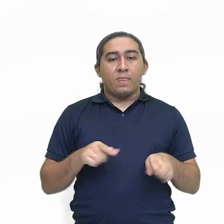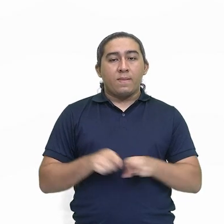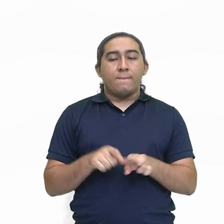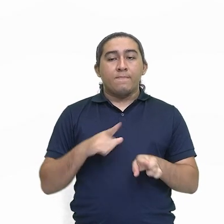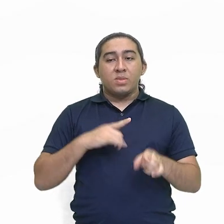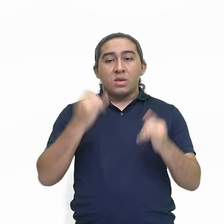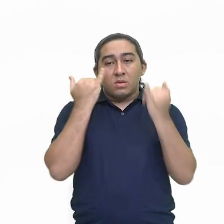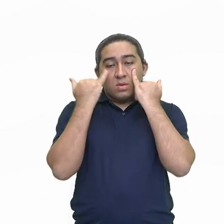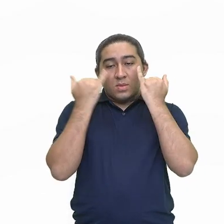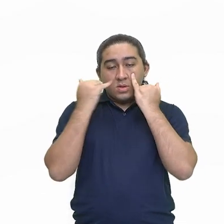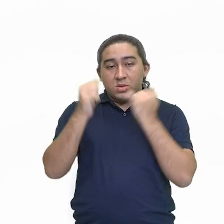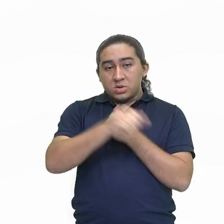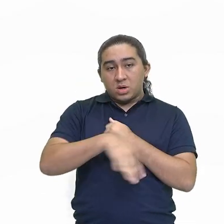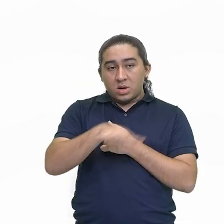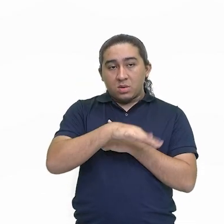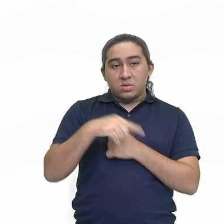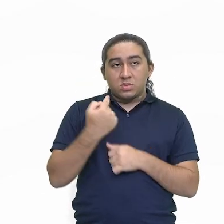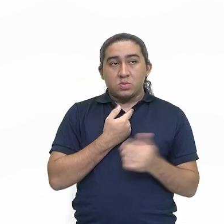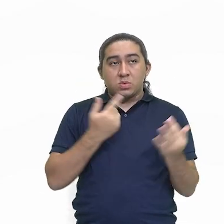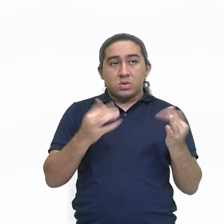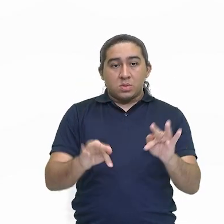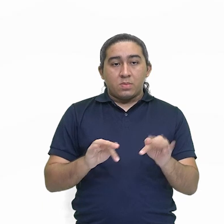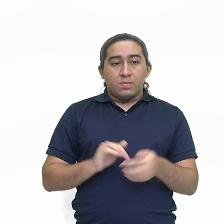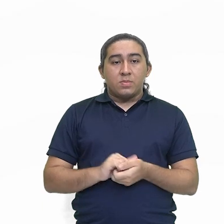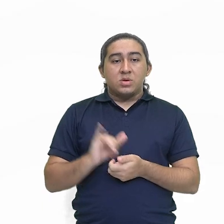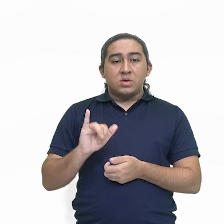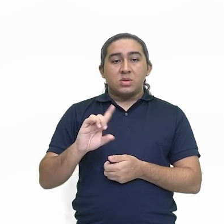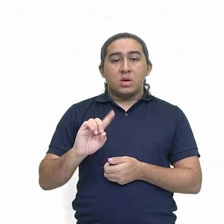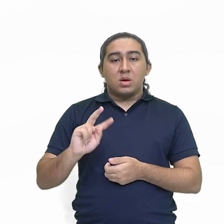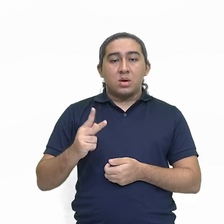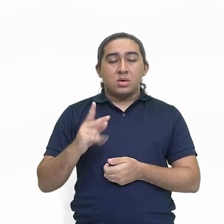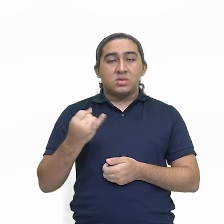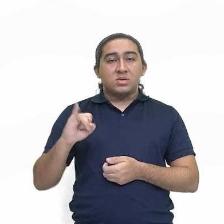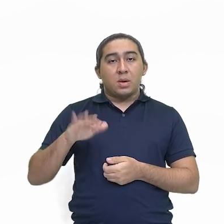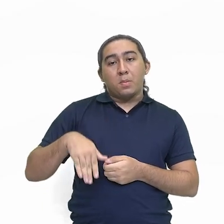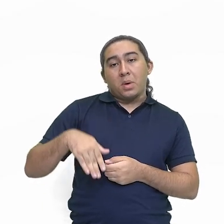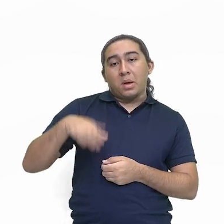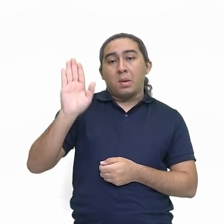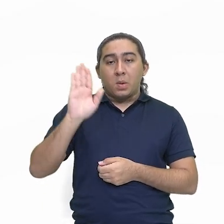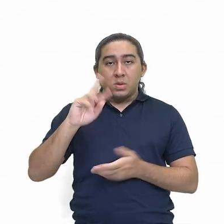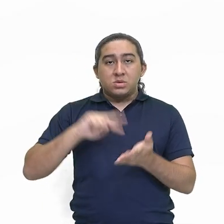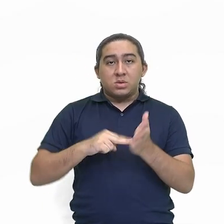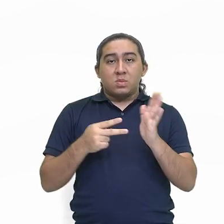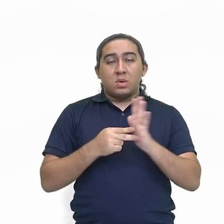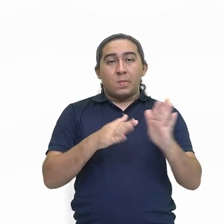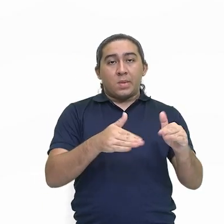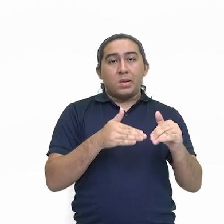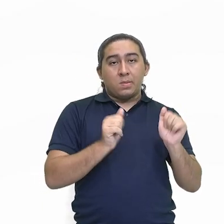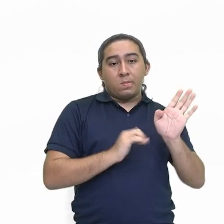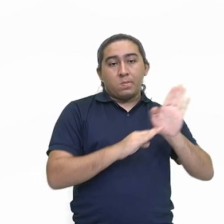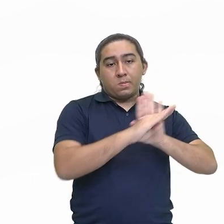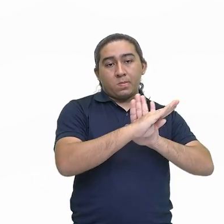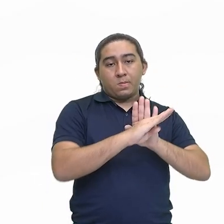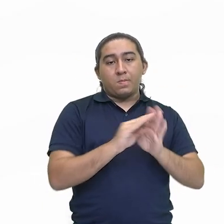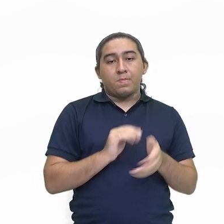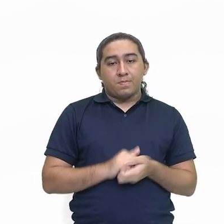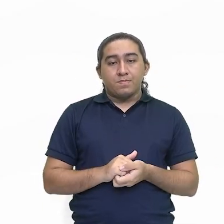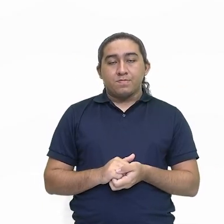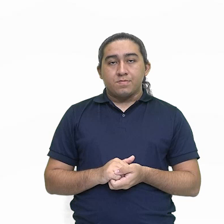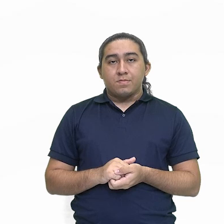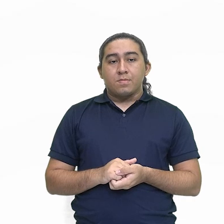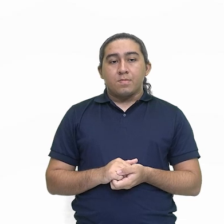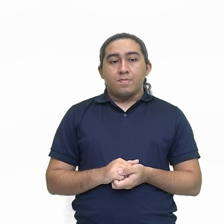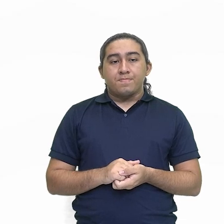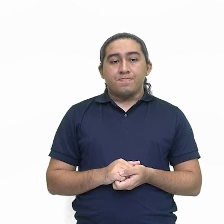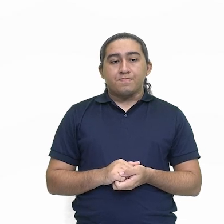essas informações gerais para a gente finalizar. No IDH, quanto for maior o número, melhor o índice, aquilo que a gente falou, né? Quanto mais perto de